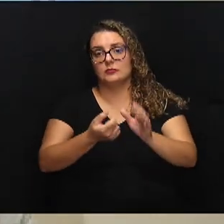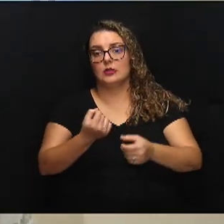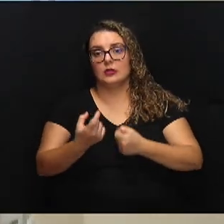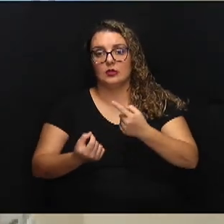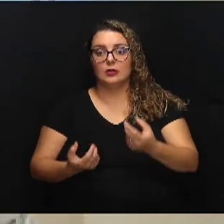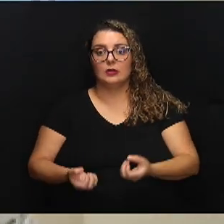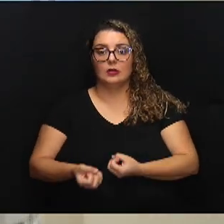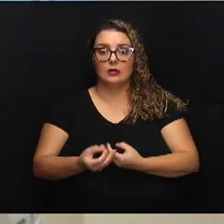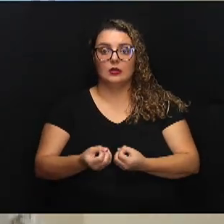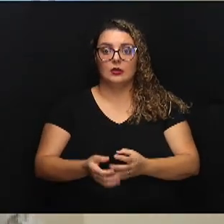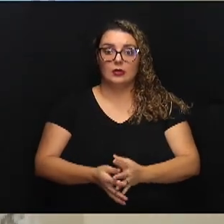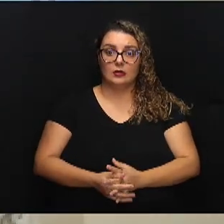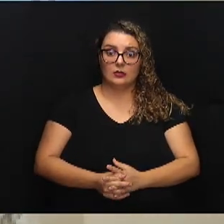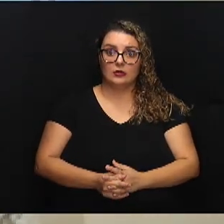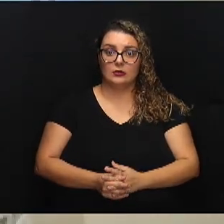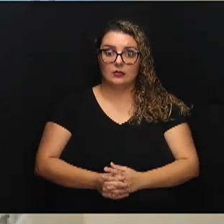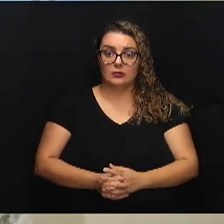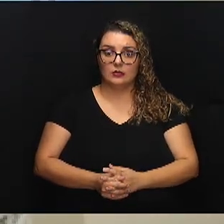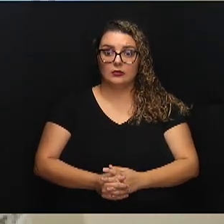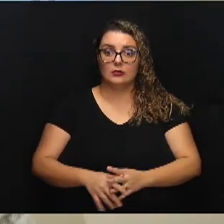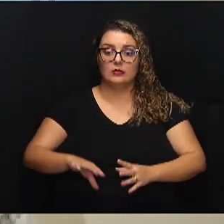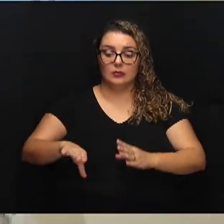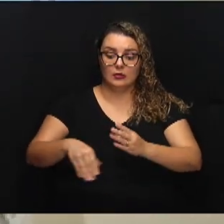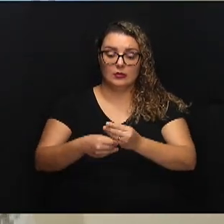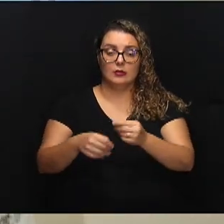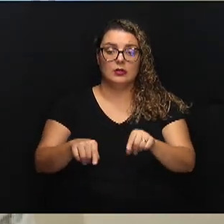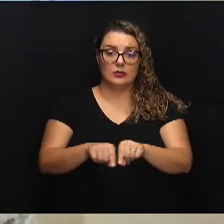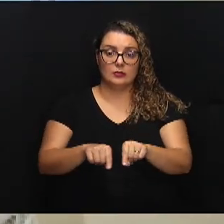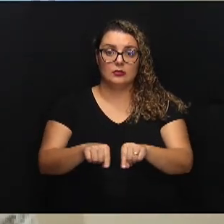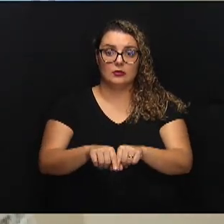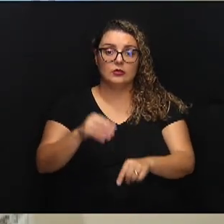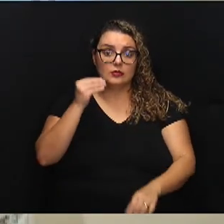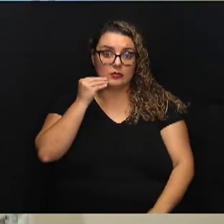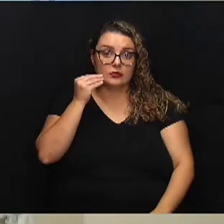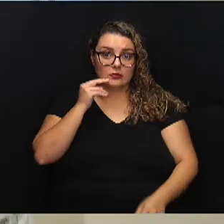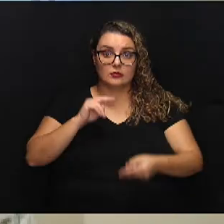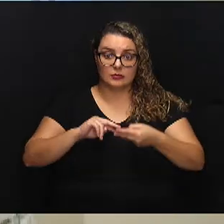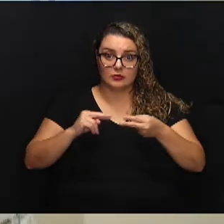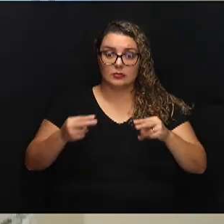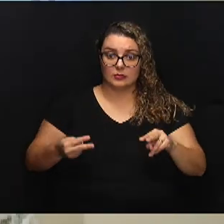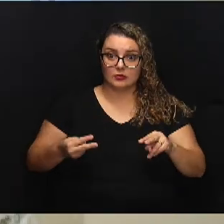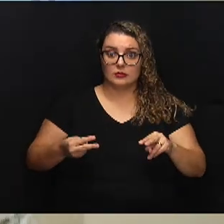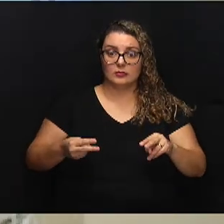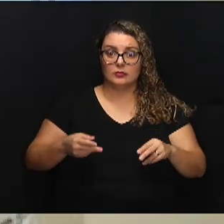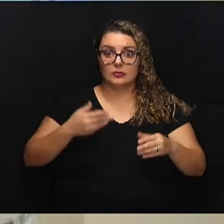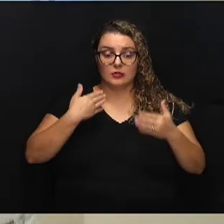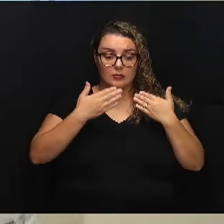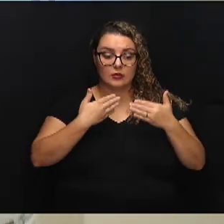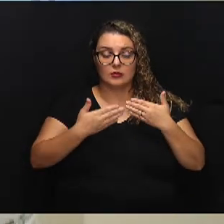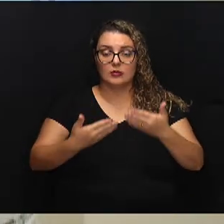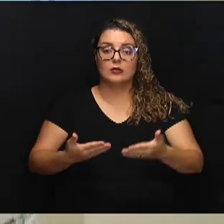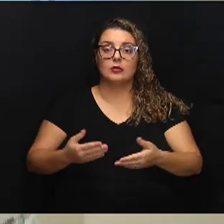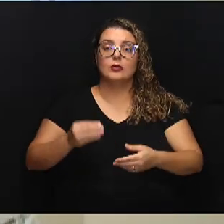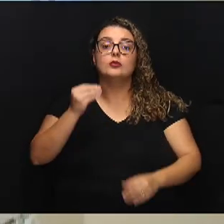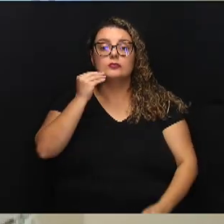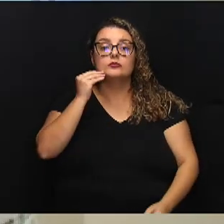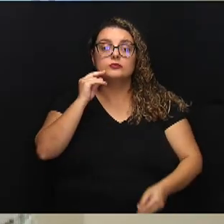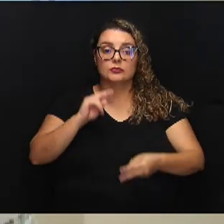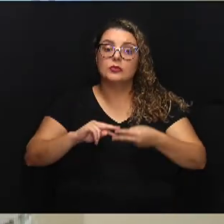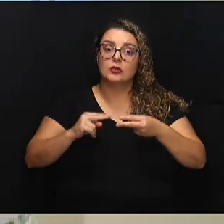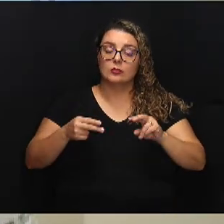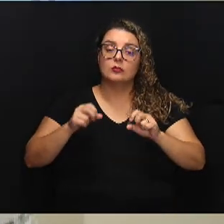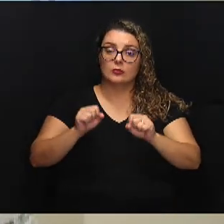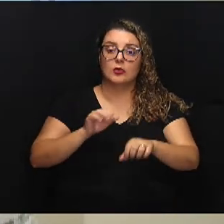informação. Ainda eu acrescentaria aqui o teste genético, que a gente vinha comentando, né? O teste genético também pode